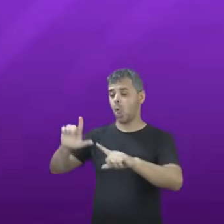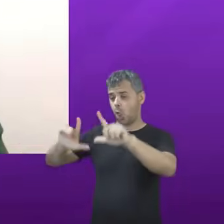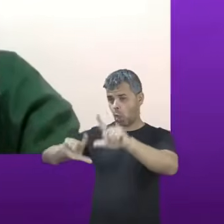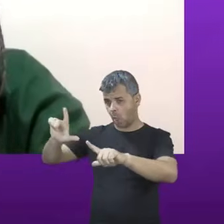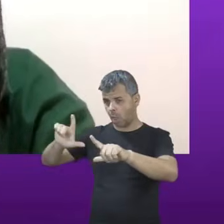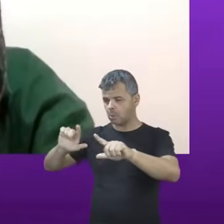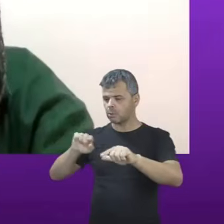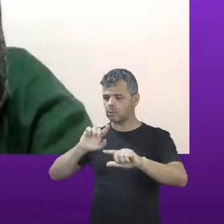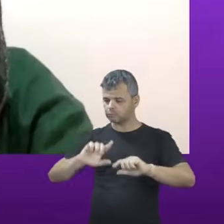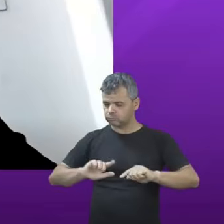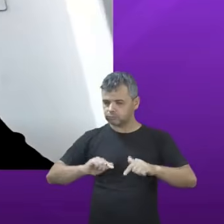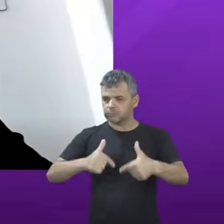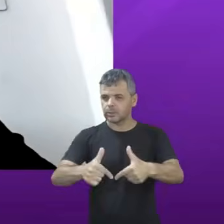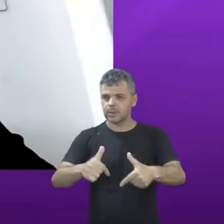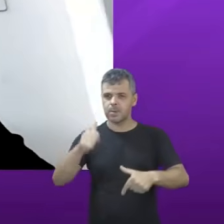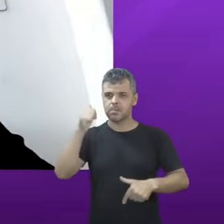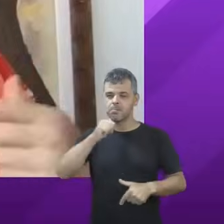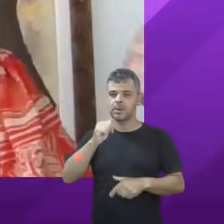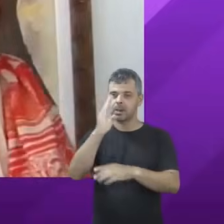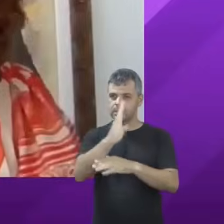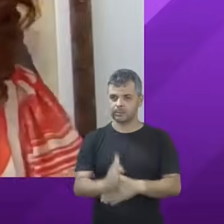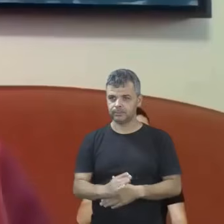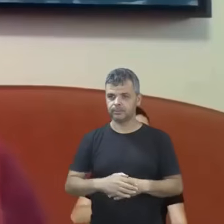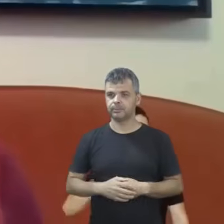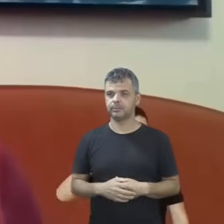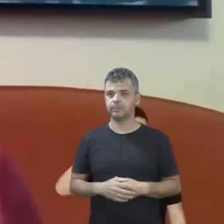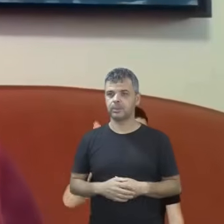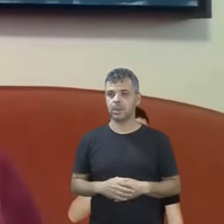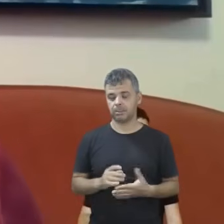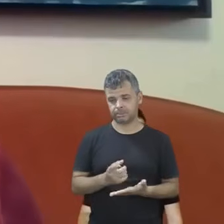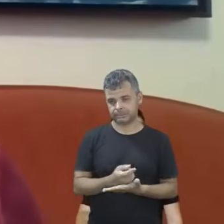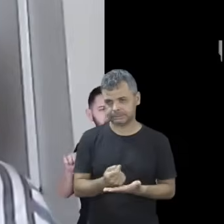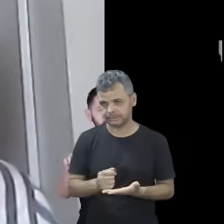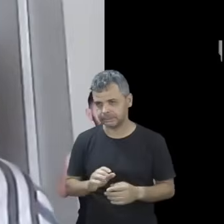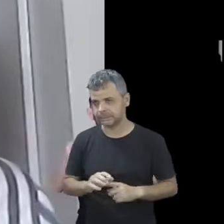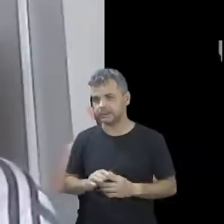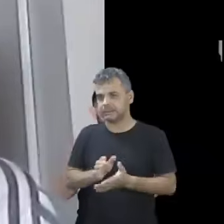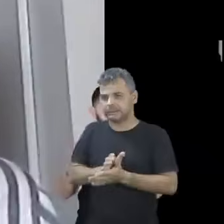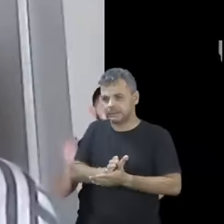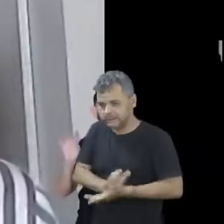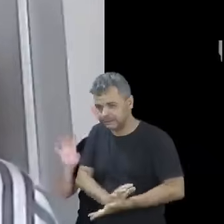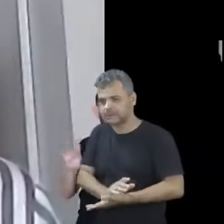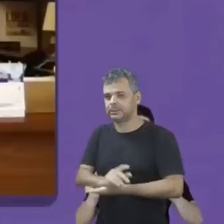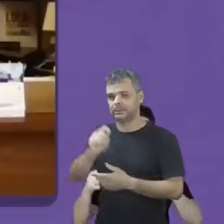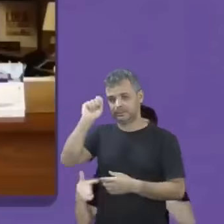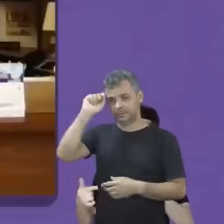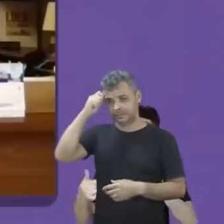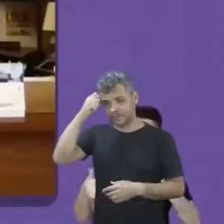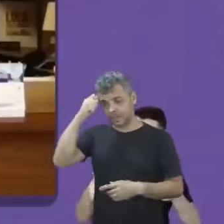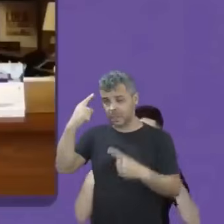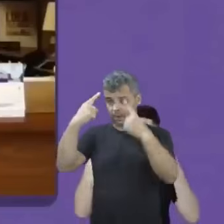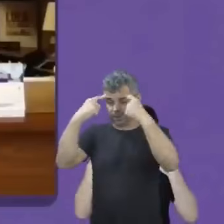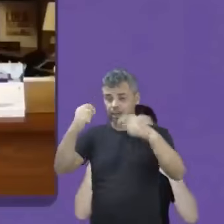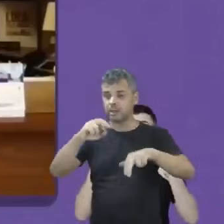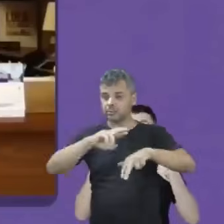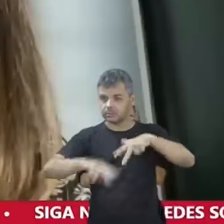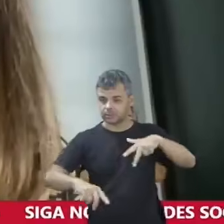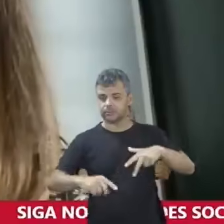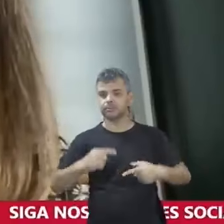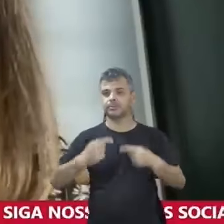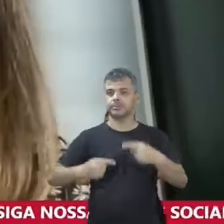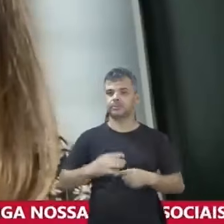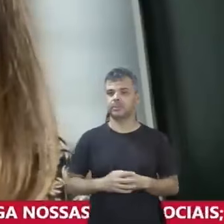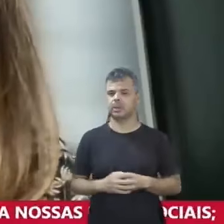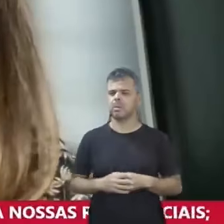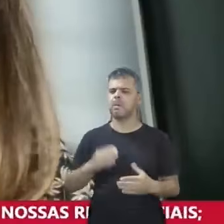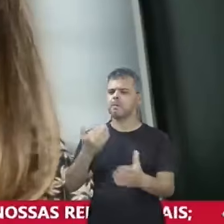que encara os desafios das mulheres brasileiras, a misoginia, discriminação, a violência política de gênero,